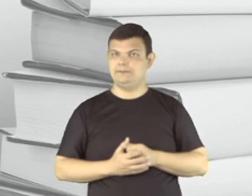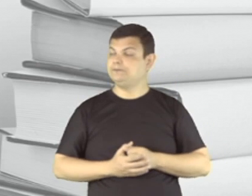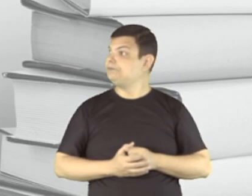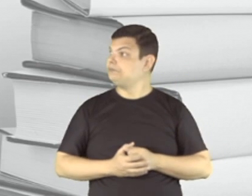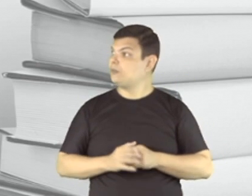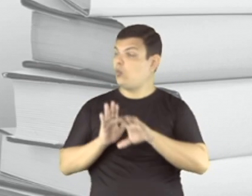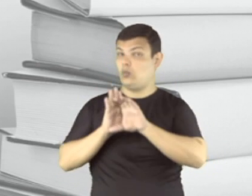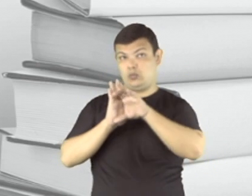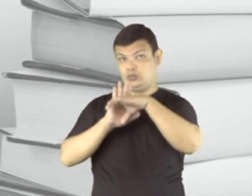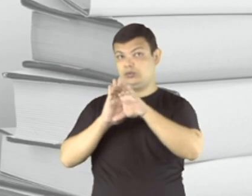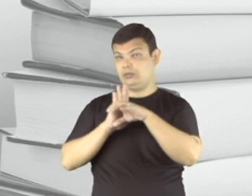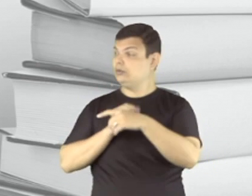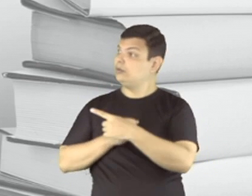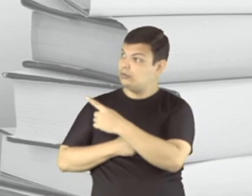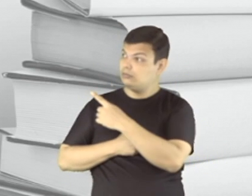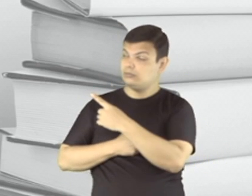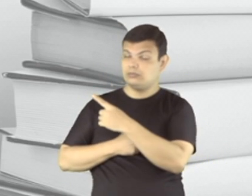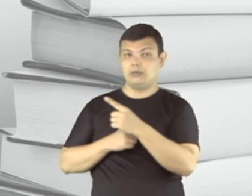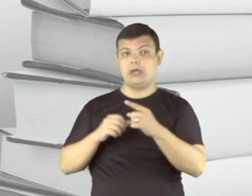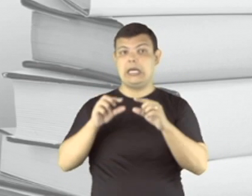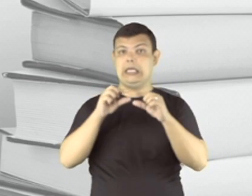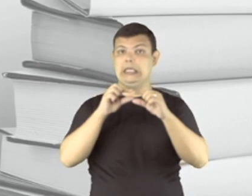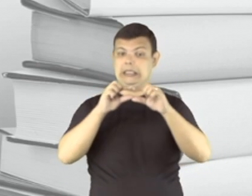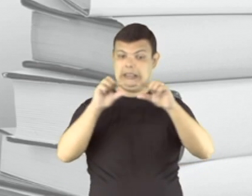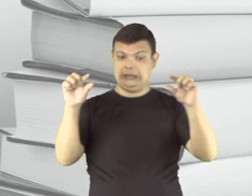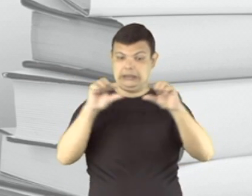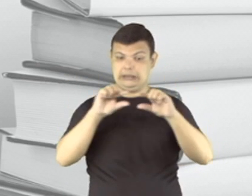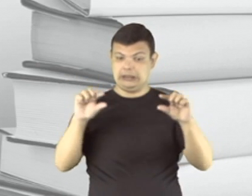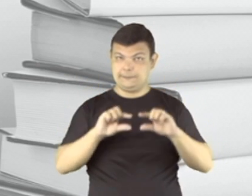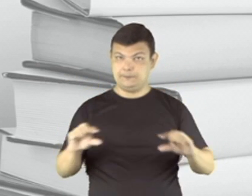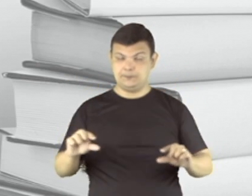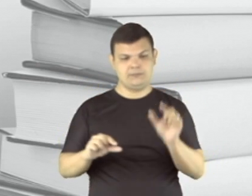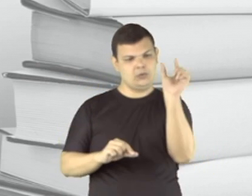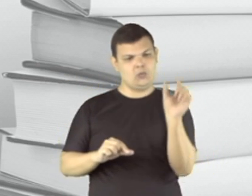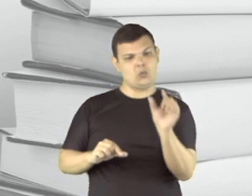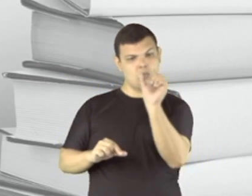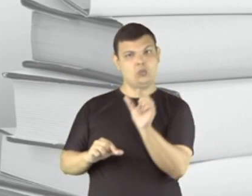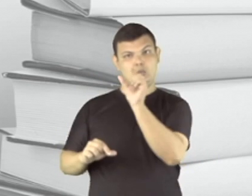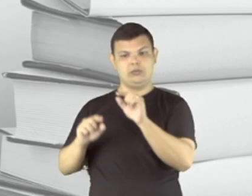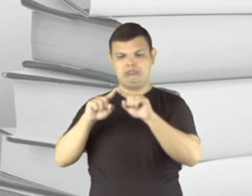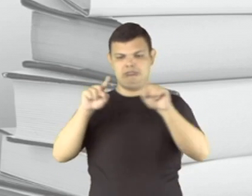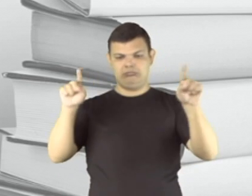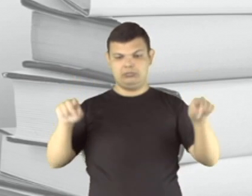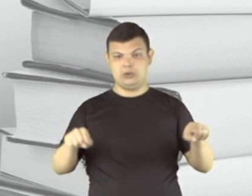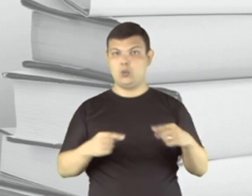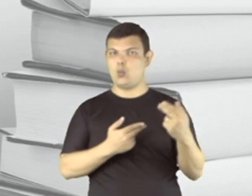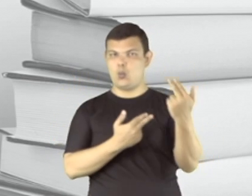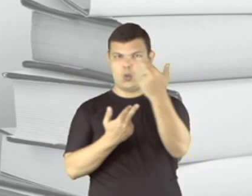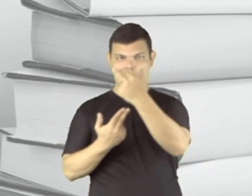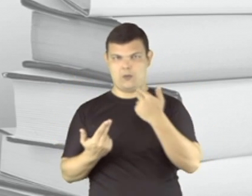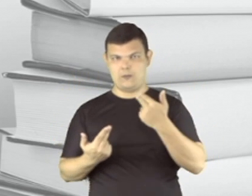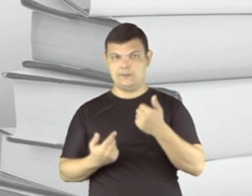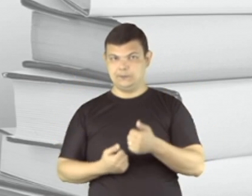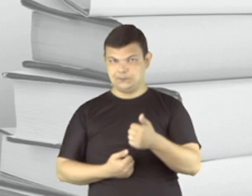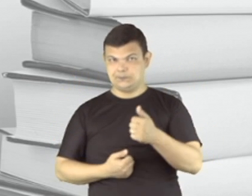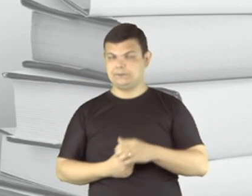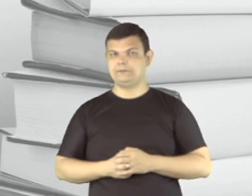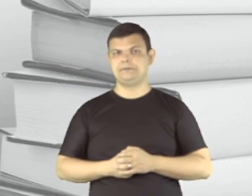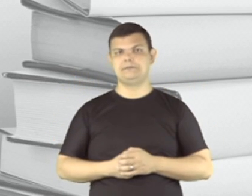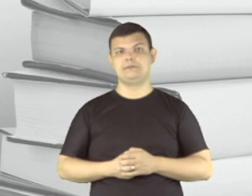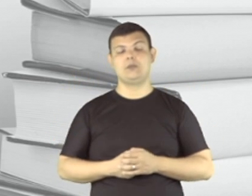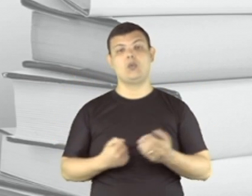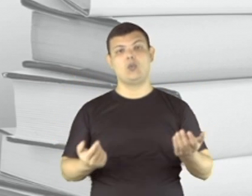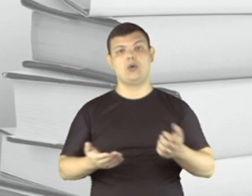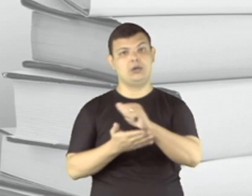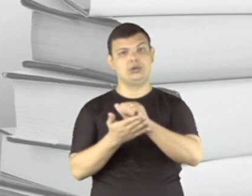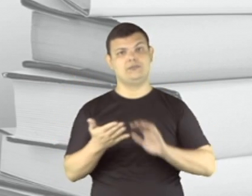o conceito é um quadro com linhas e colunas que formam um quadrado de mesma medida. E aí a nossa